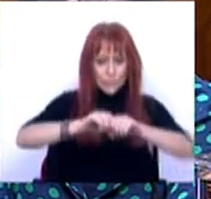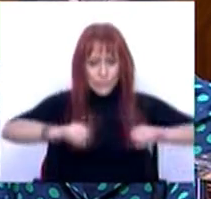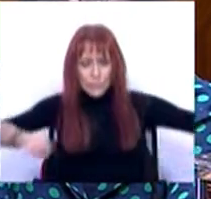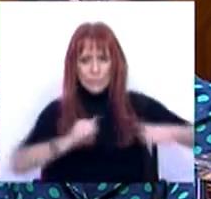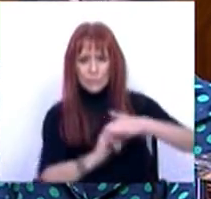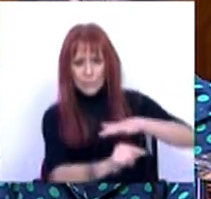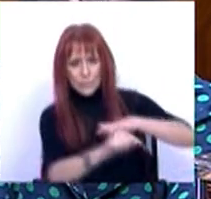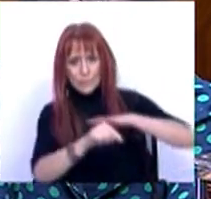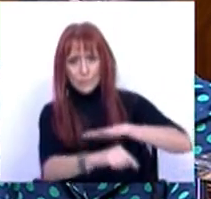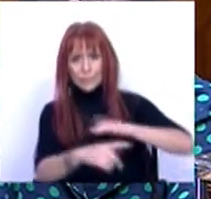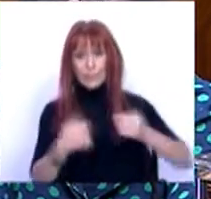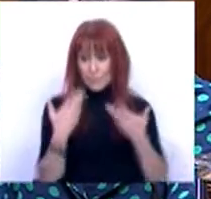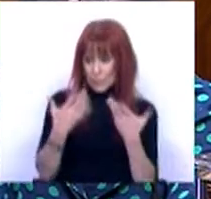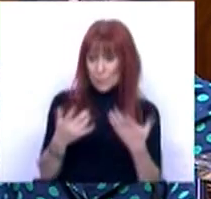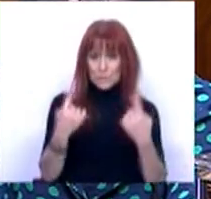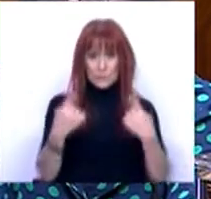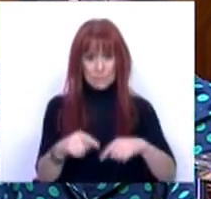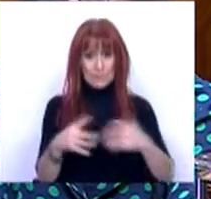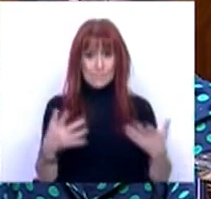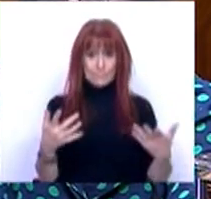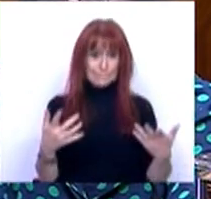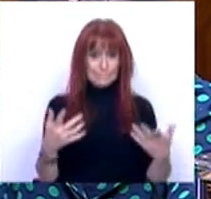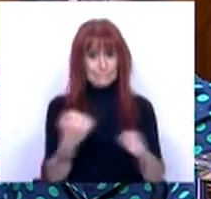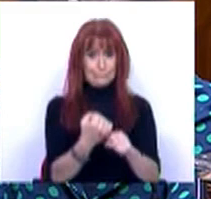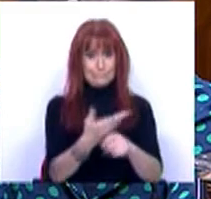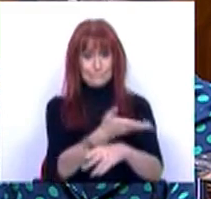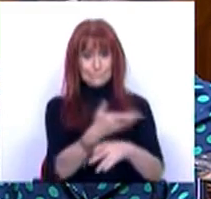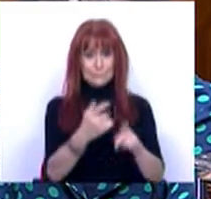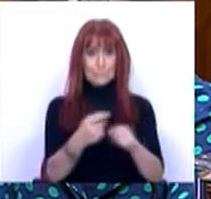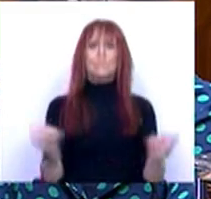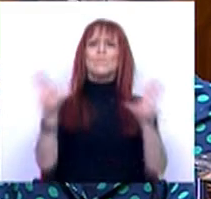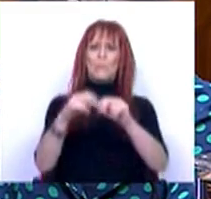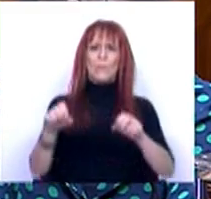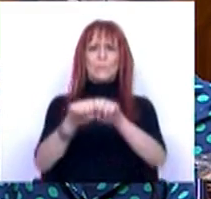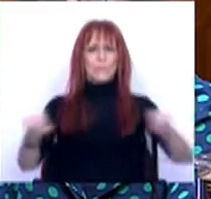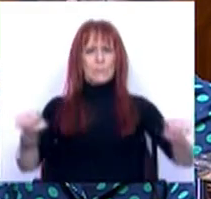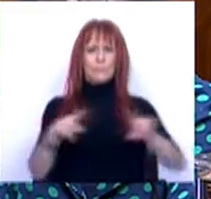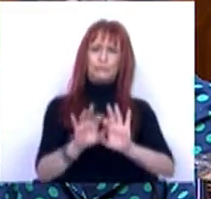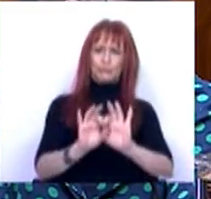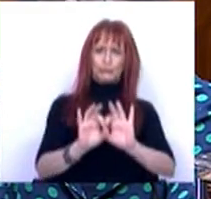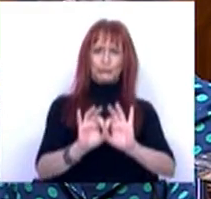cabos submarinos que ainda hoje, que hoje estão a operar por novos cabos bem mais